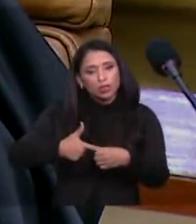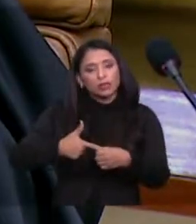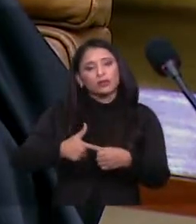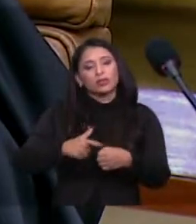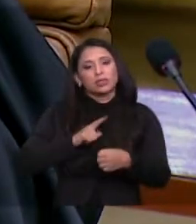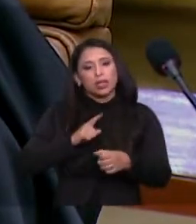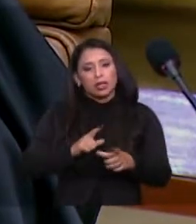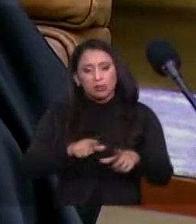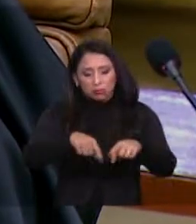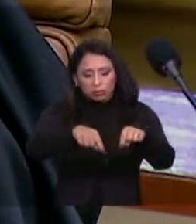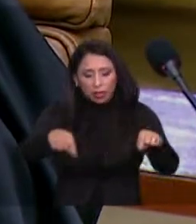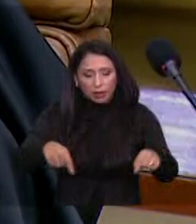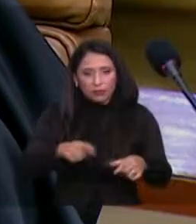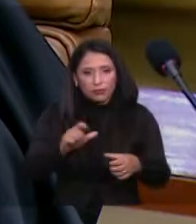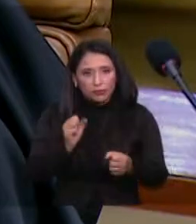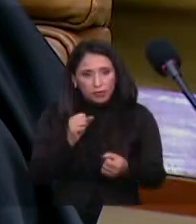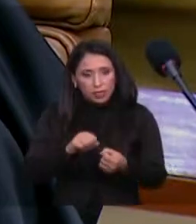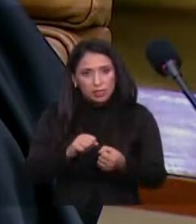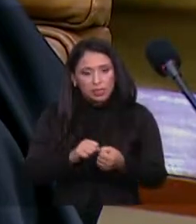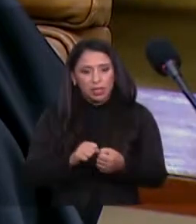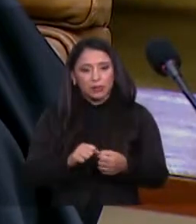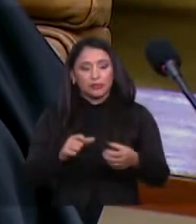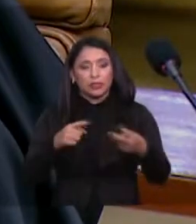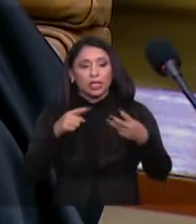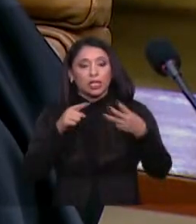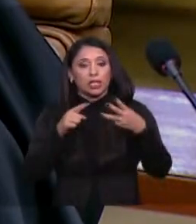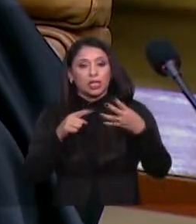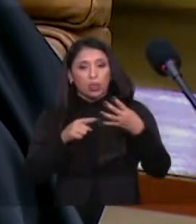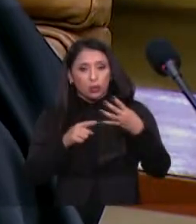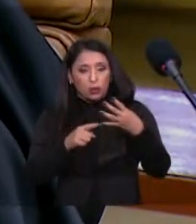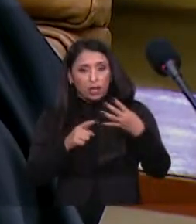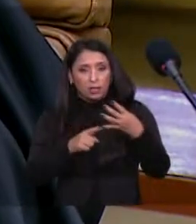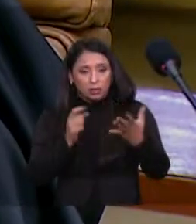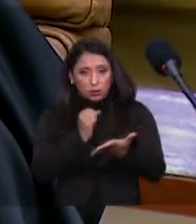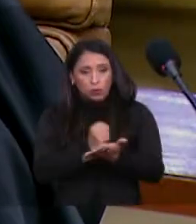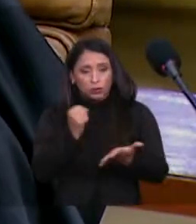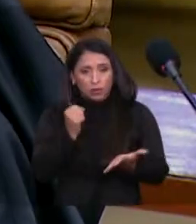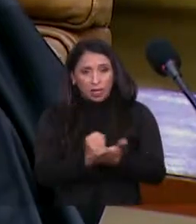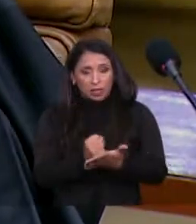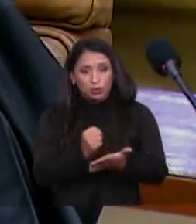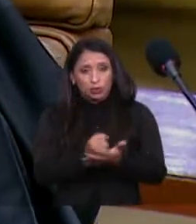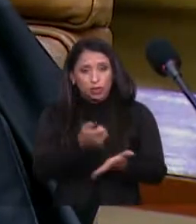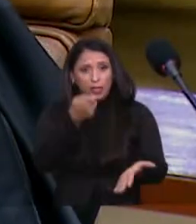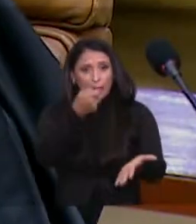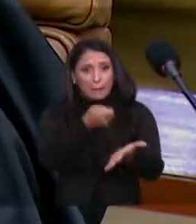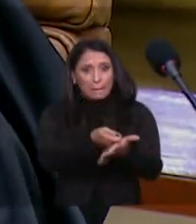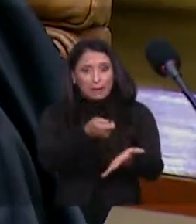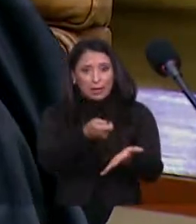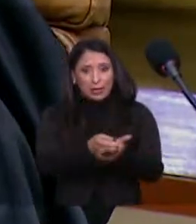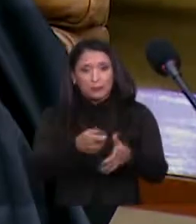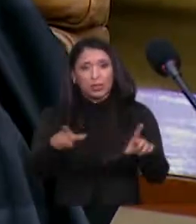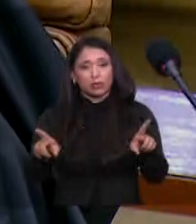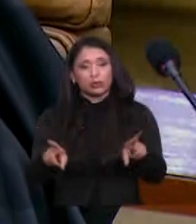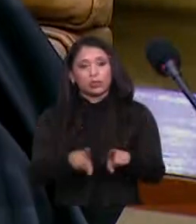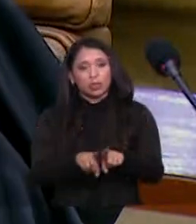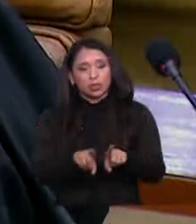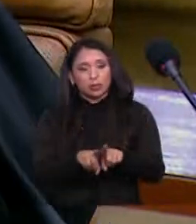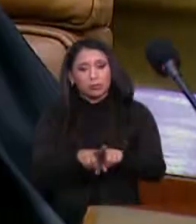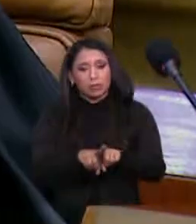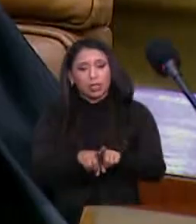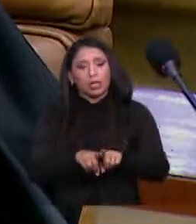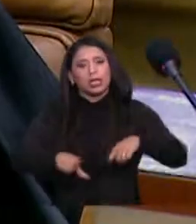procedeu ao acolher e a quarta contratos de injeção de pagamentos e também atividades